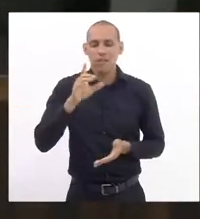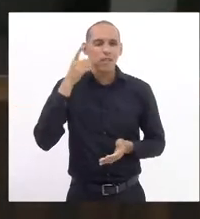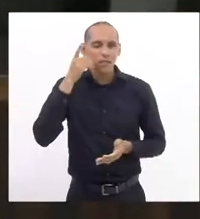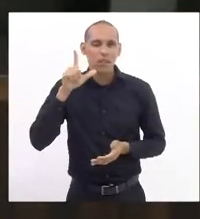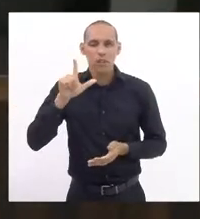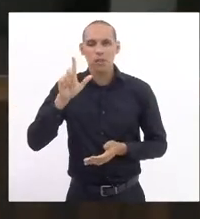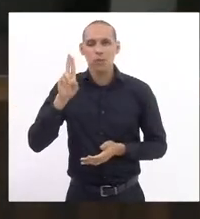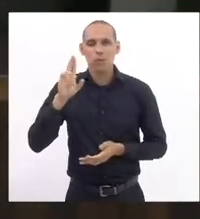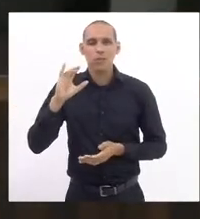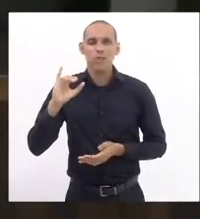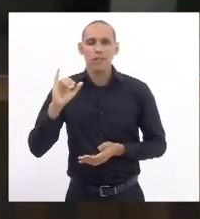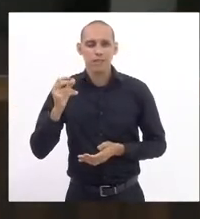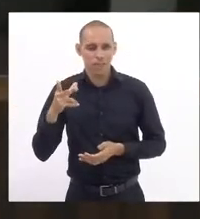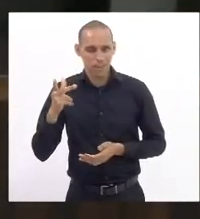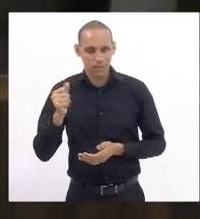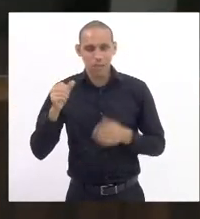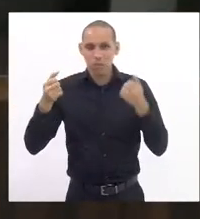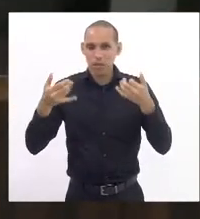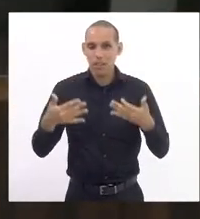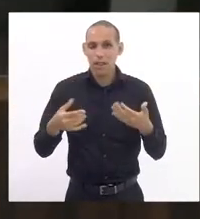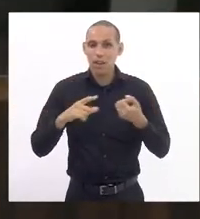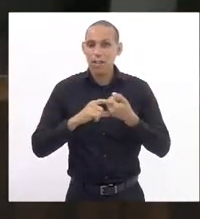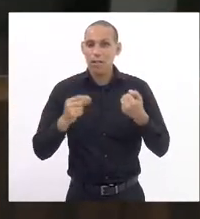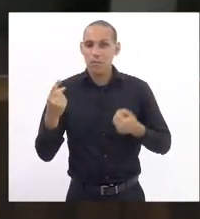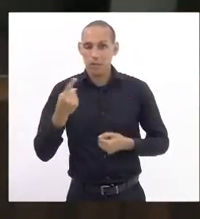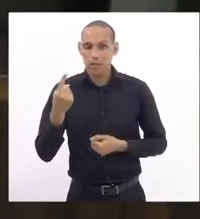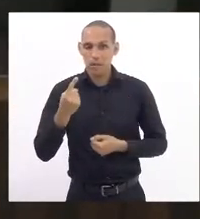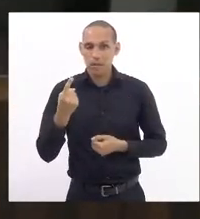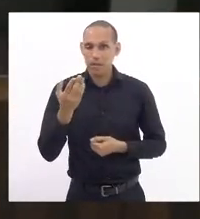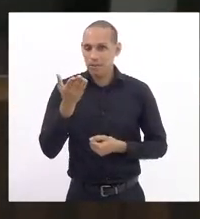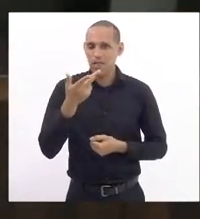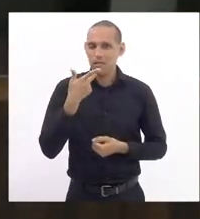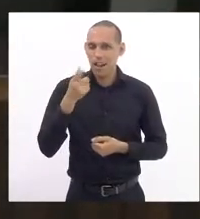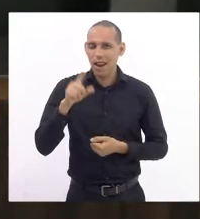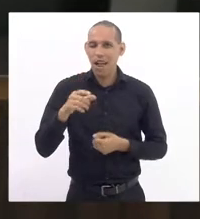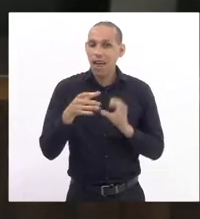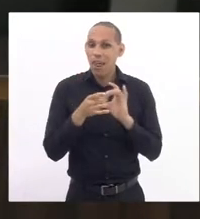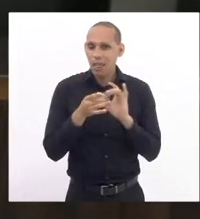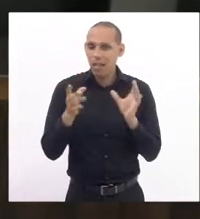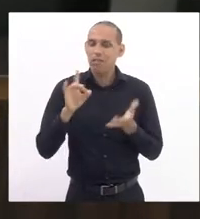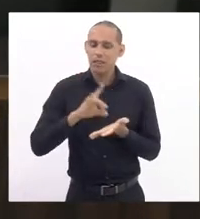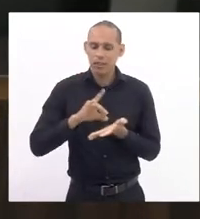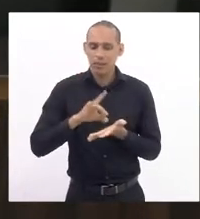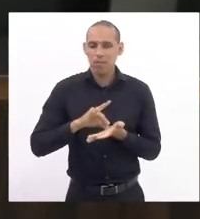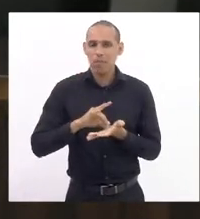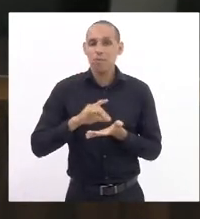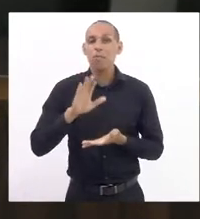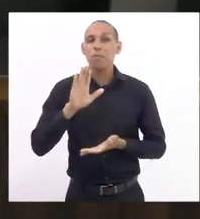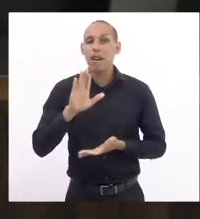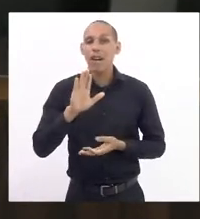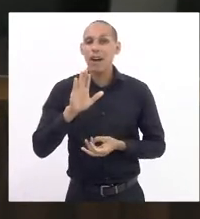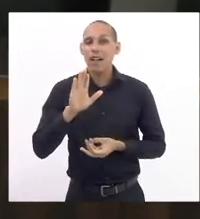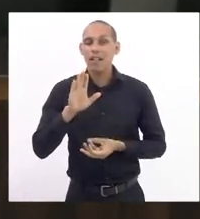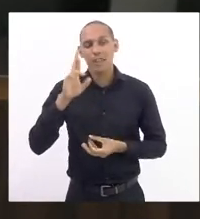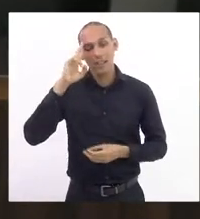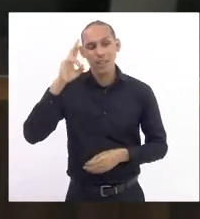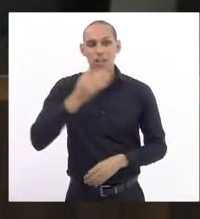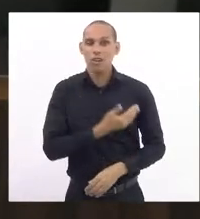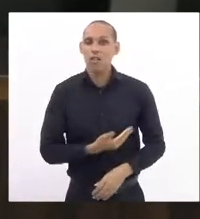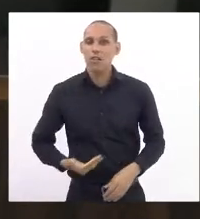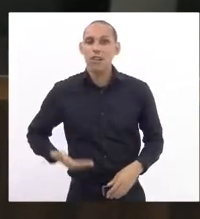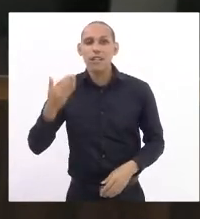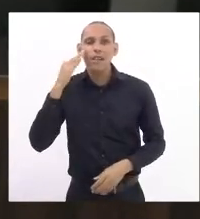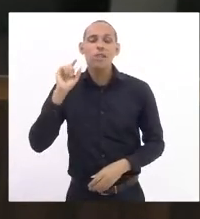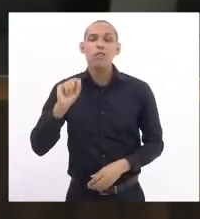explicar, Vossa Excelência. Que o artigo 1º do projeto que Vossa Excelência diz que é autorizativo é verdade. Mas o líder do governo entendeu que o